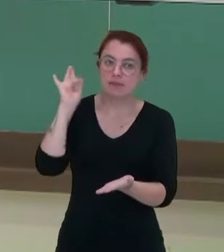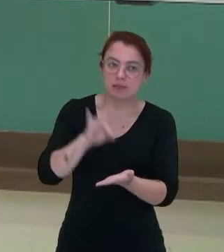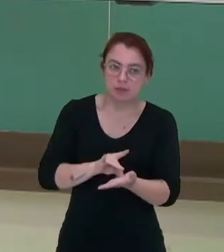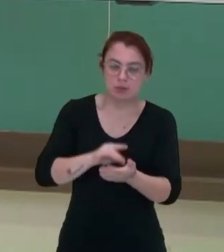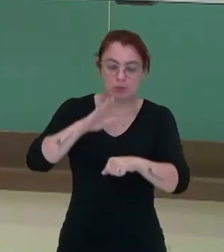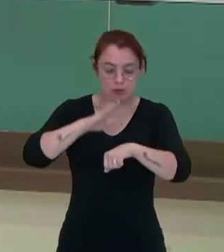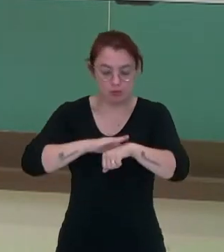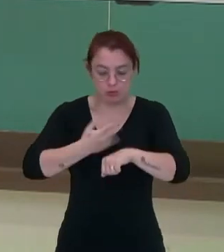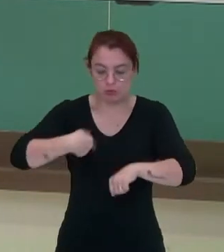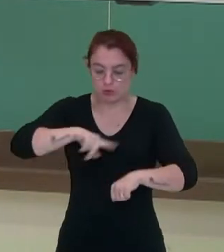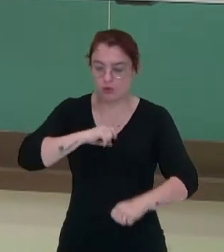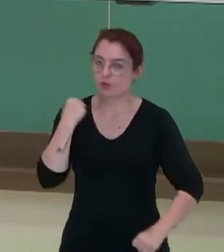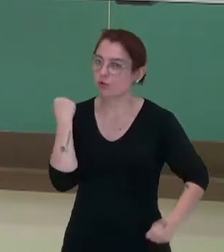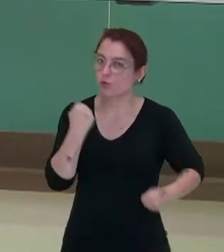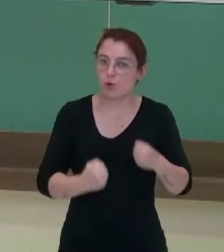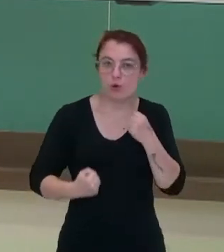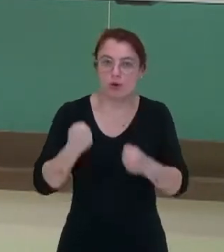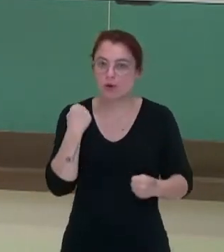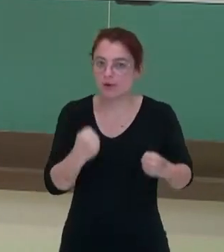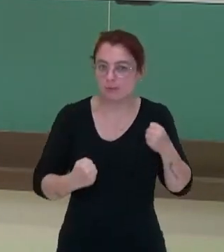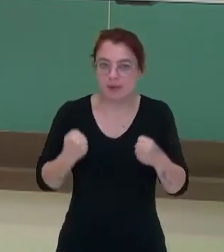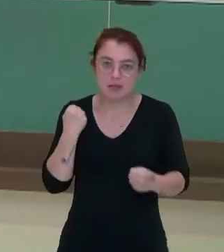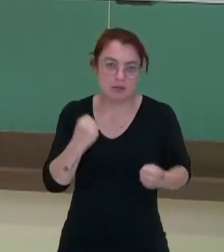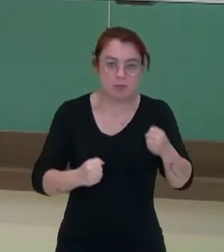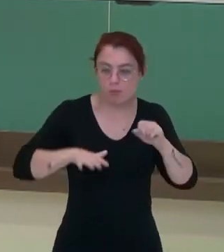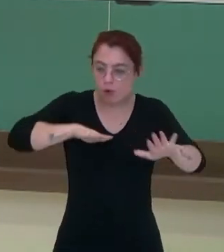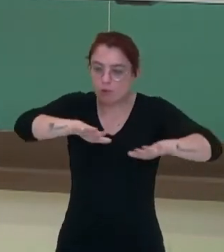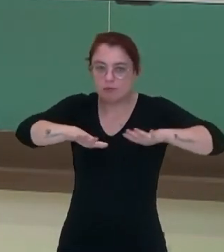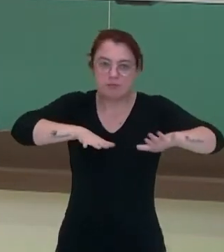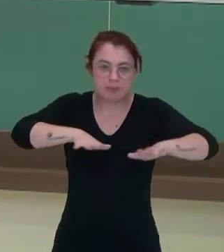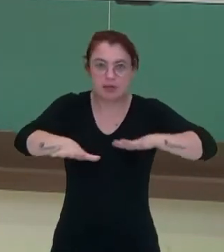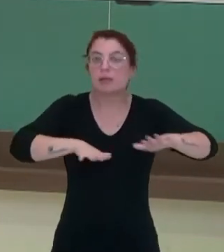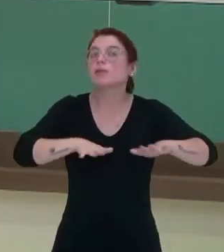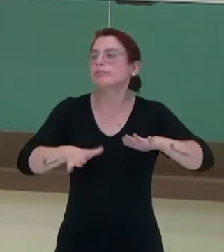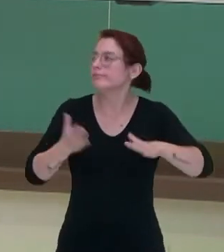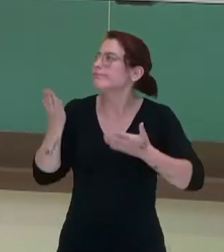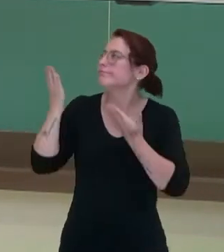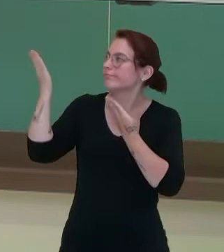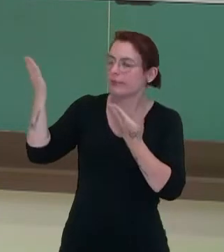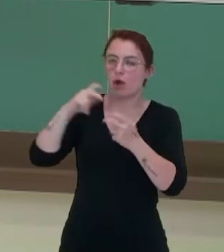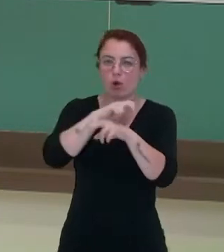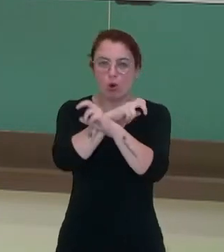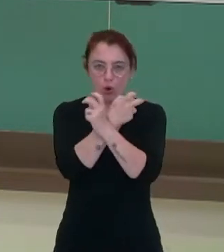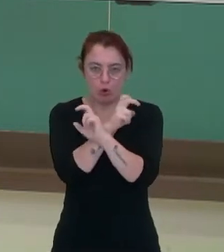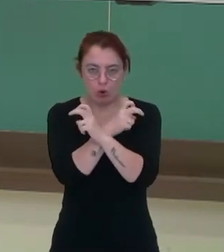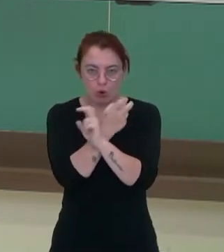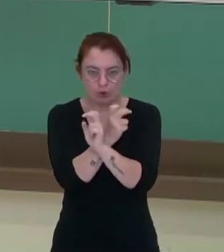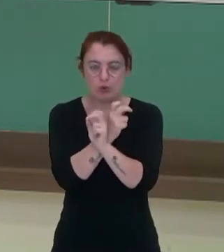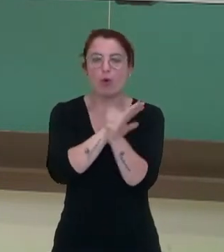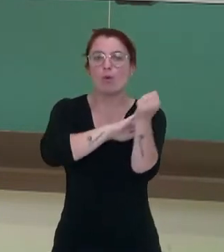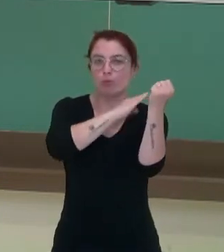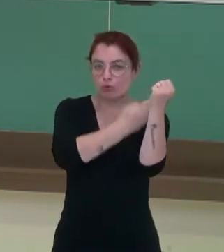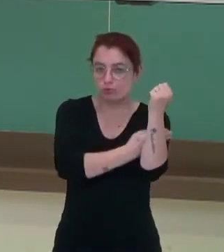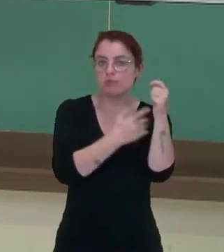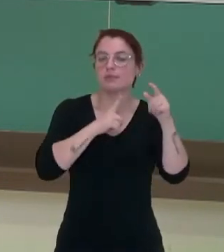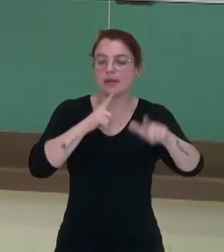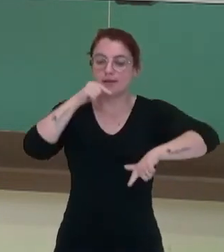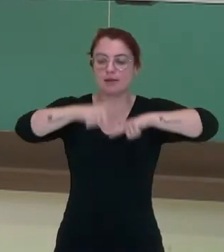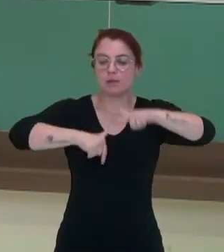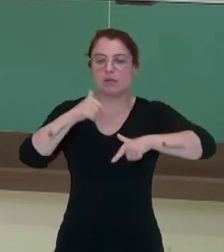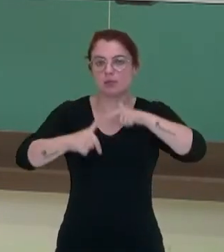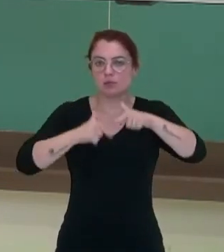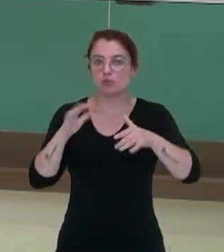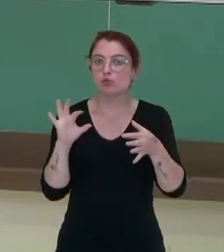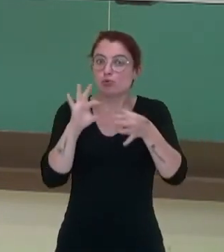nós corremos, quando nós nos movimentamos, os nossos ossos e os nossos músculos trabalham